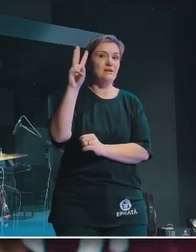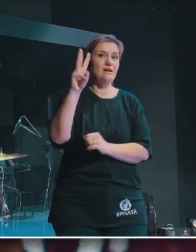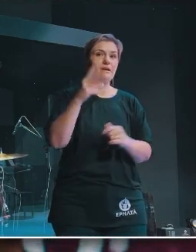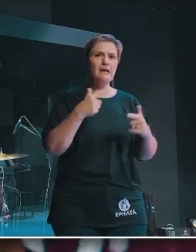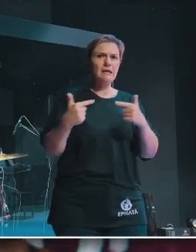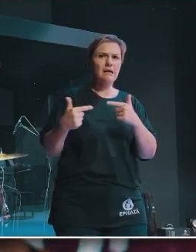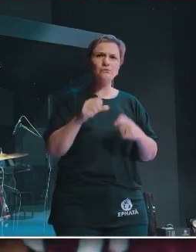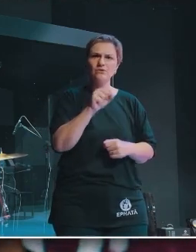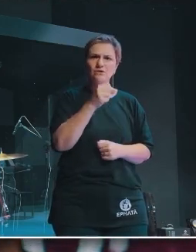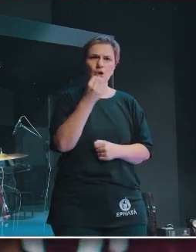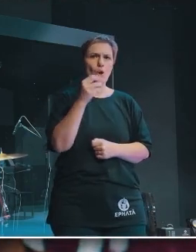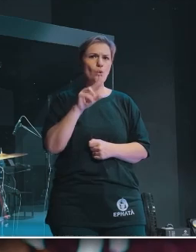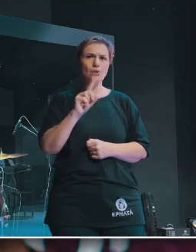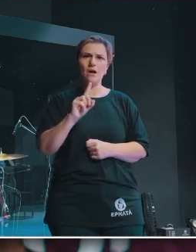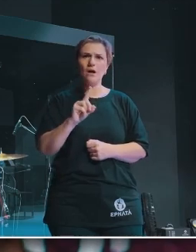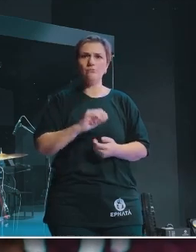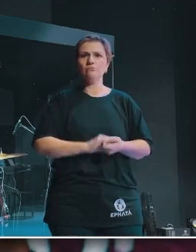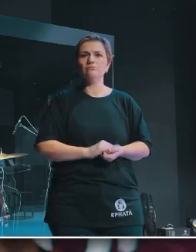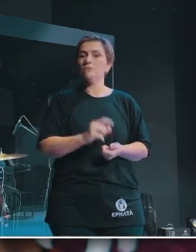Não.